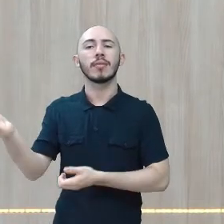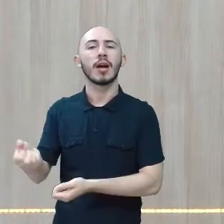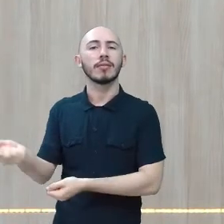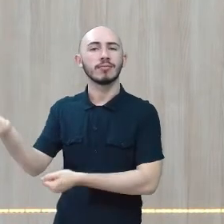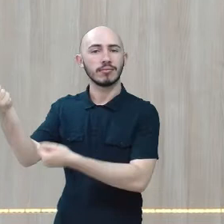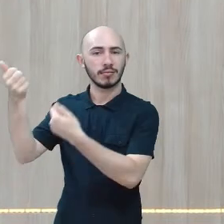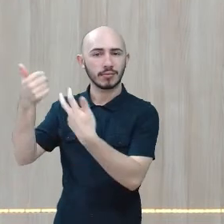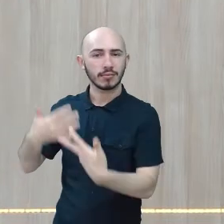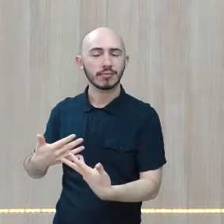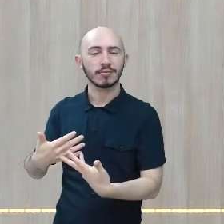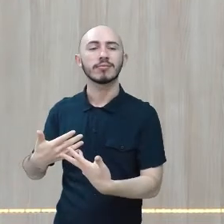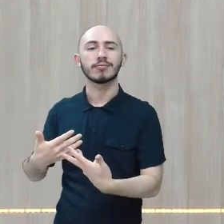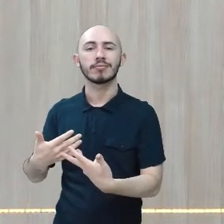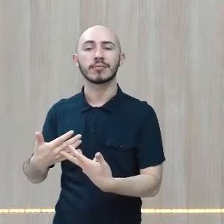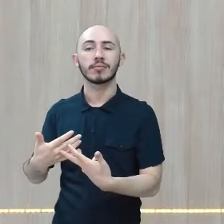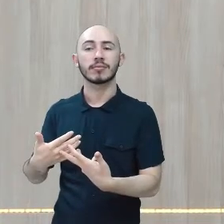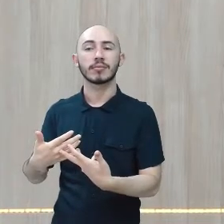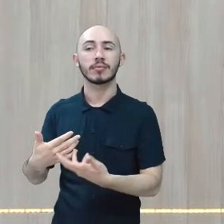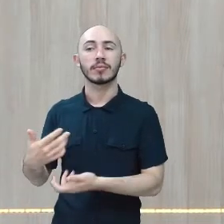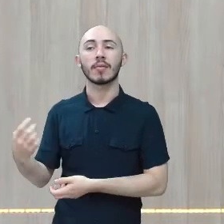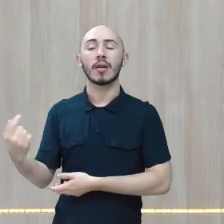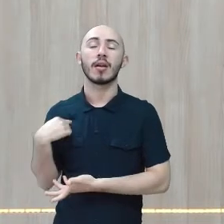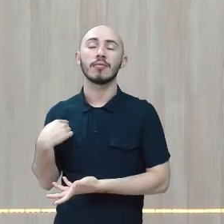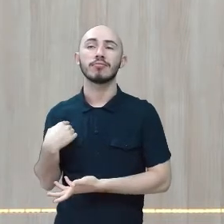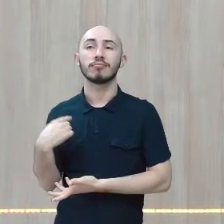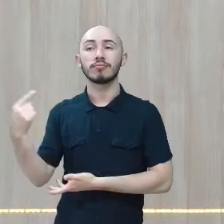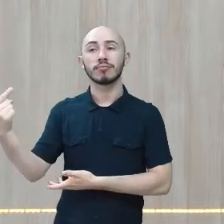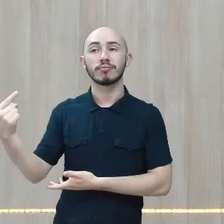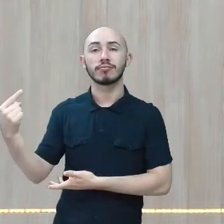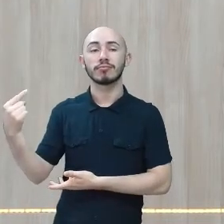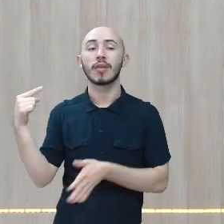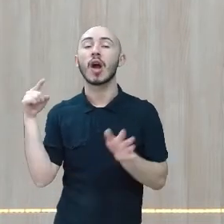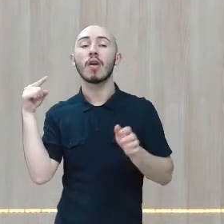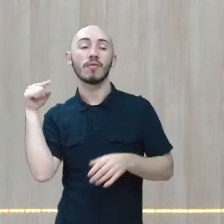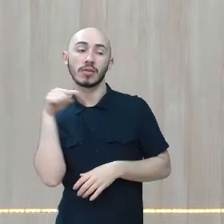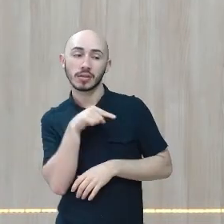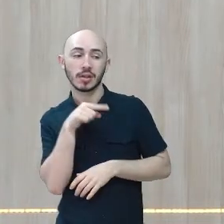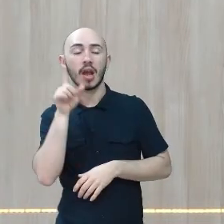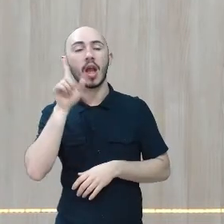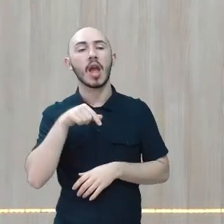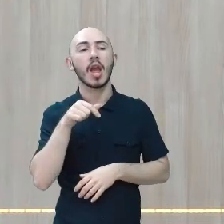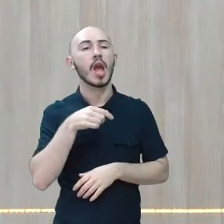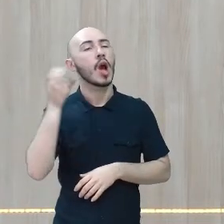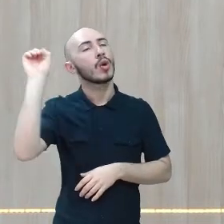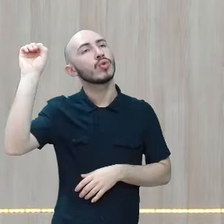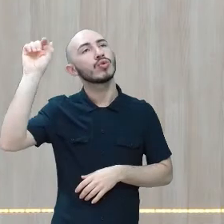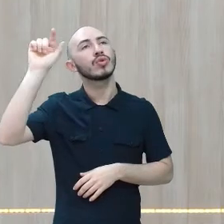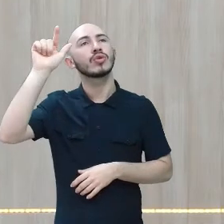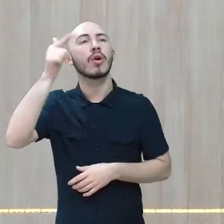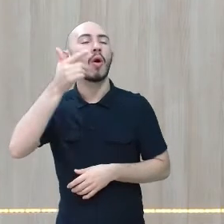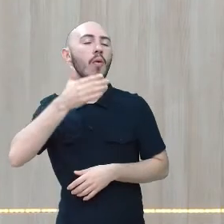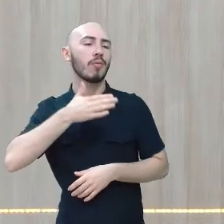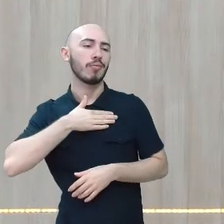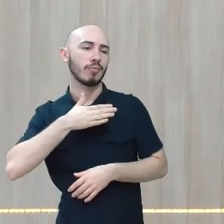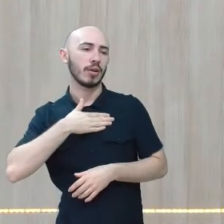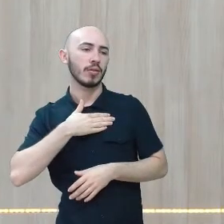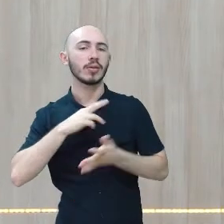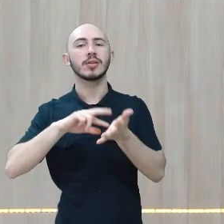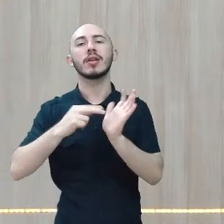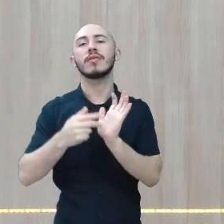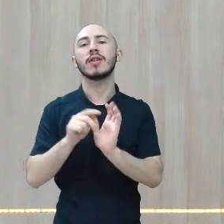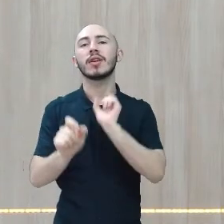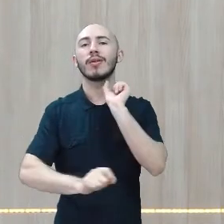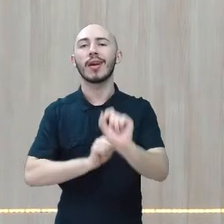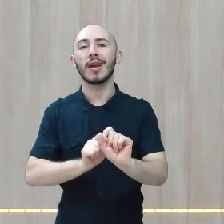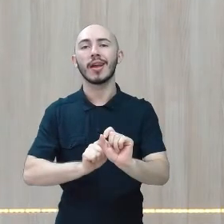isso é metáfora, não é? Essa pessoa lhe ilumina, essa pessoa deixa você feliz, não é? A minha boca é um túmulo, então você